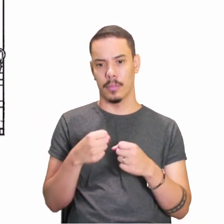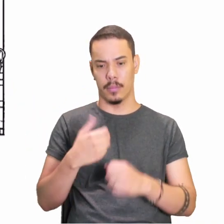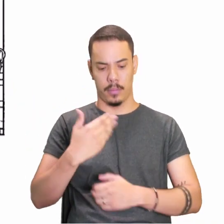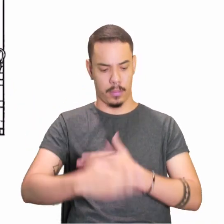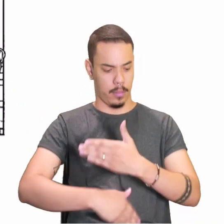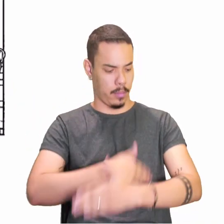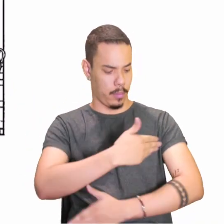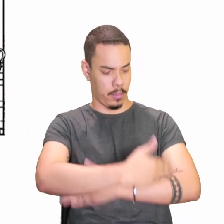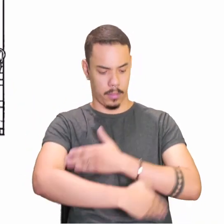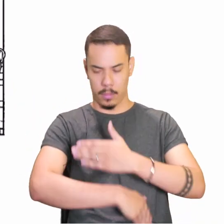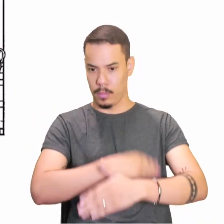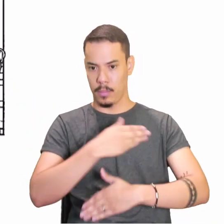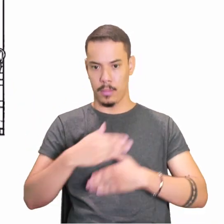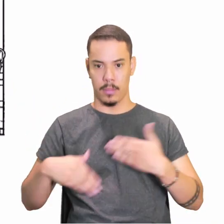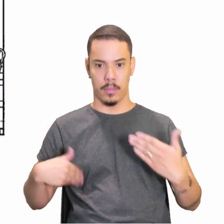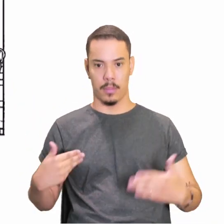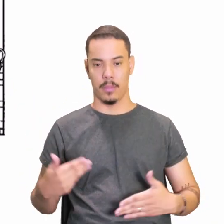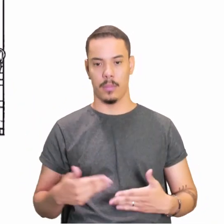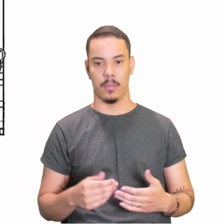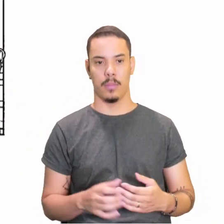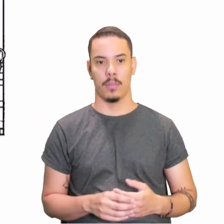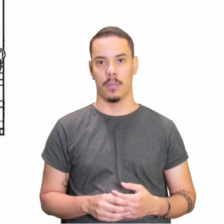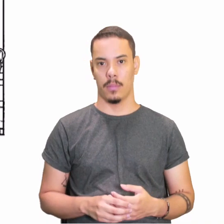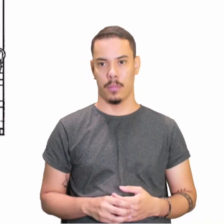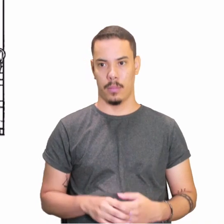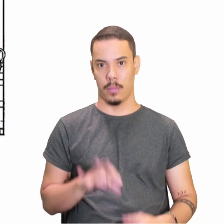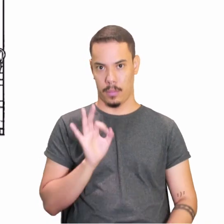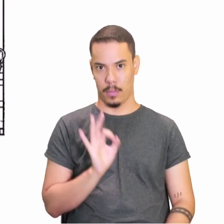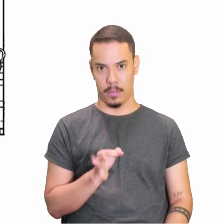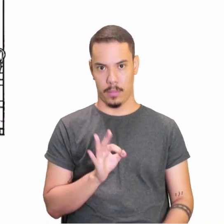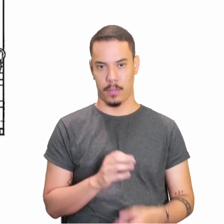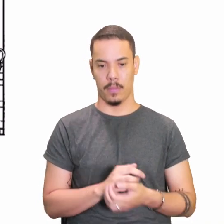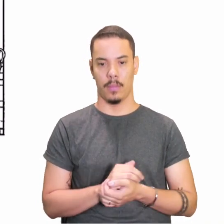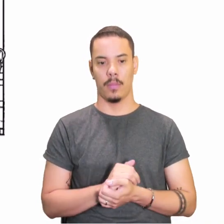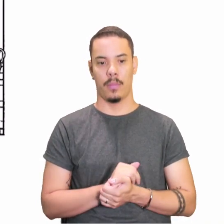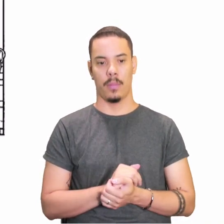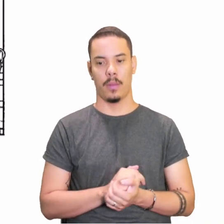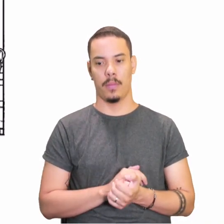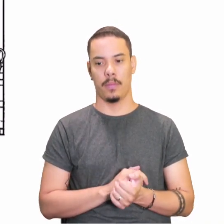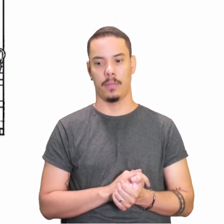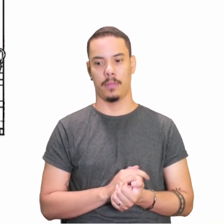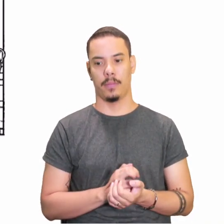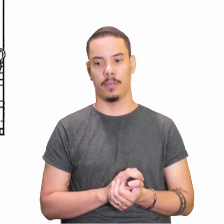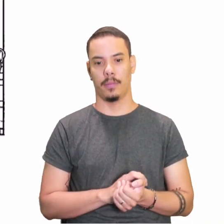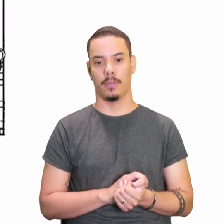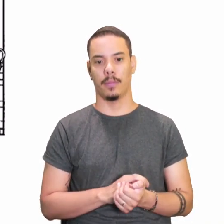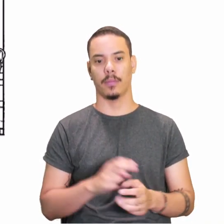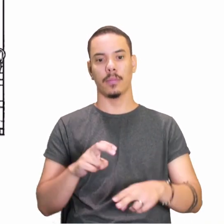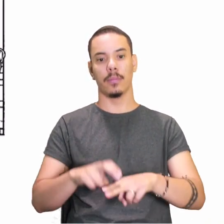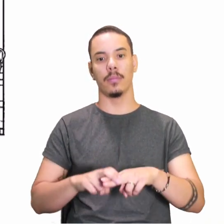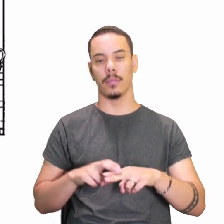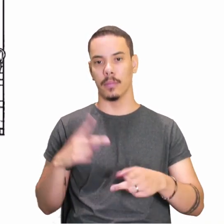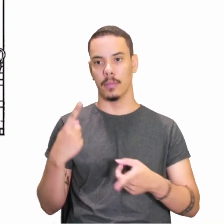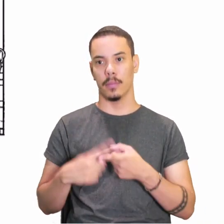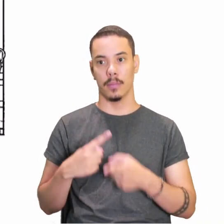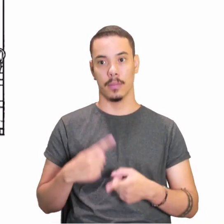monte de... Como que a gente dá? Atadura. Ataduras, né? Enrolada no bichinho. Tá certo? Para ele